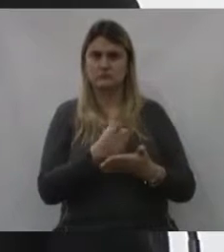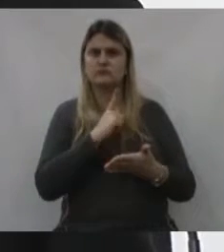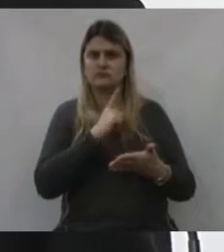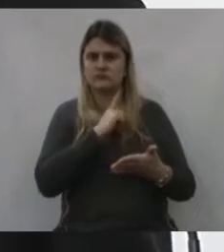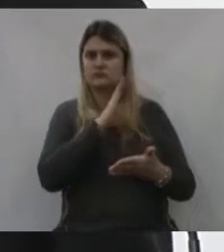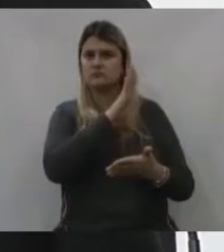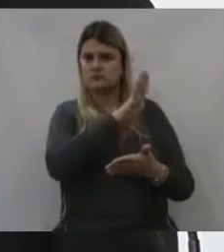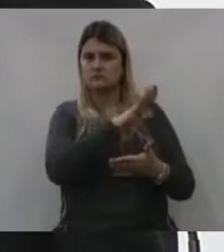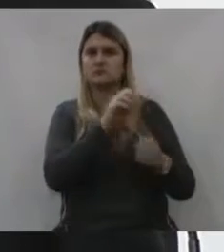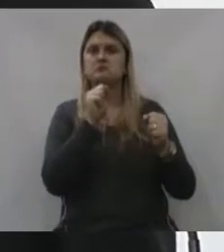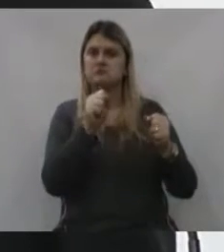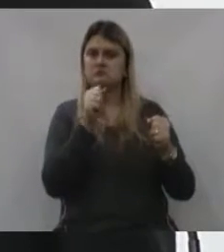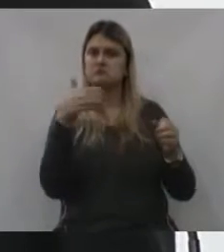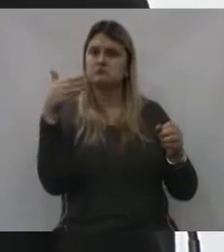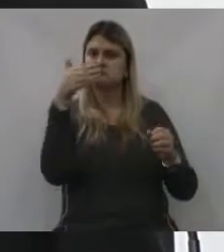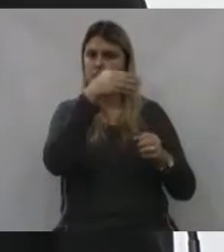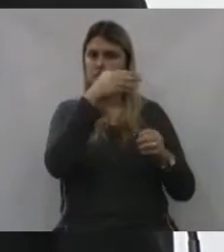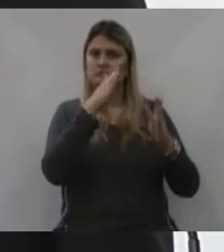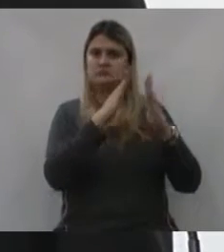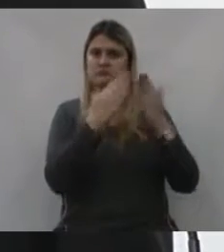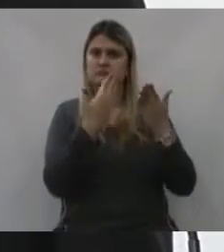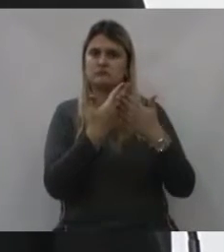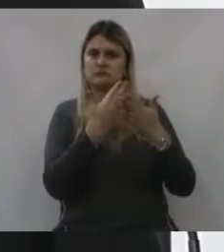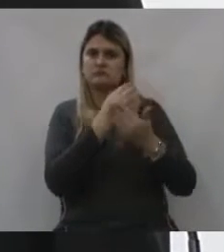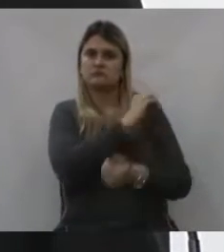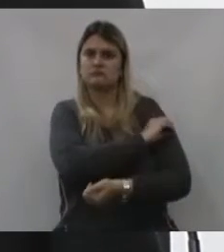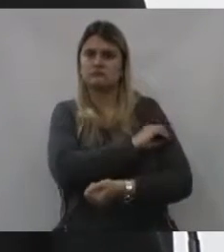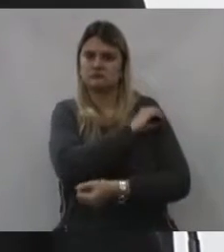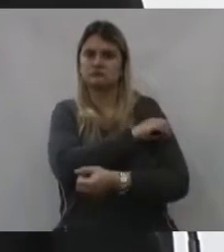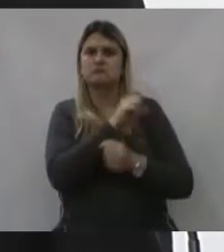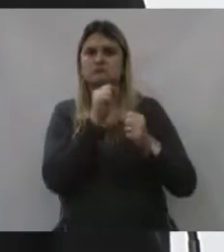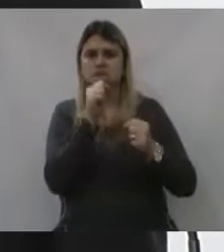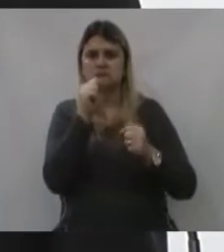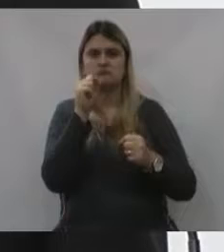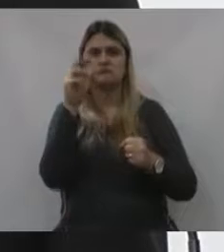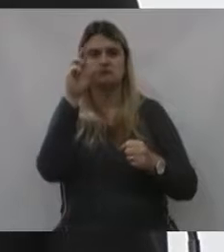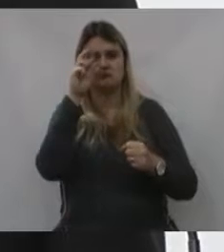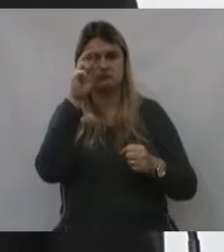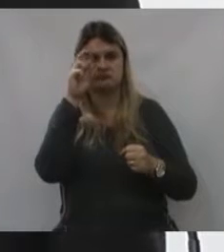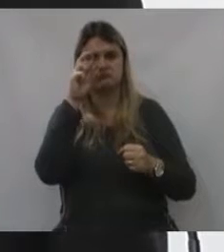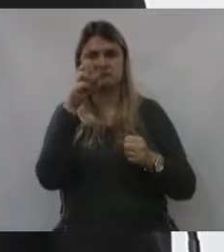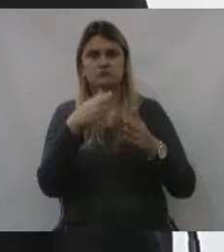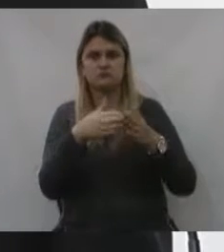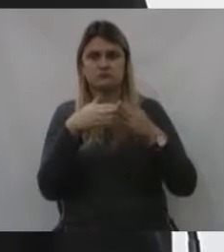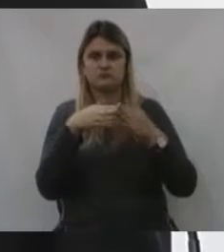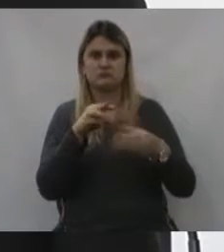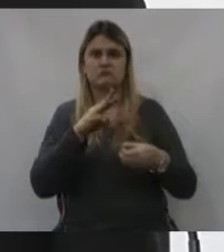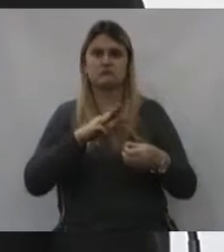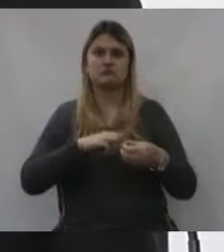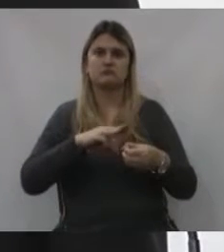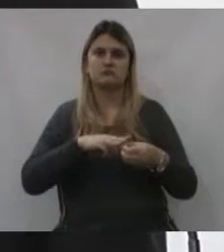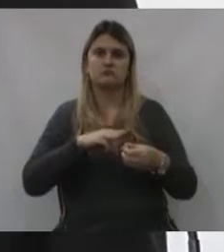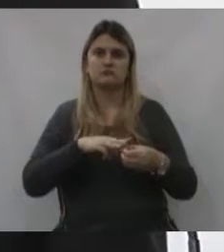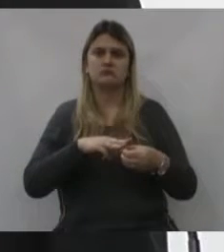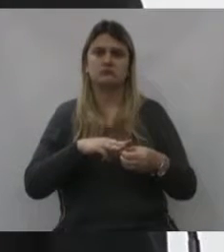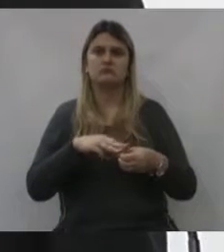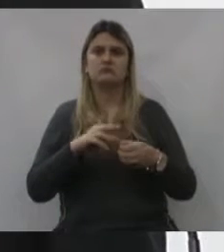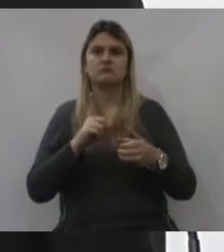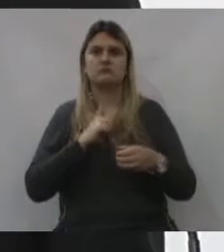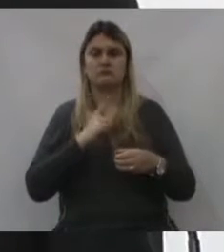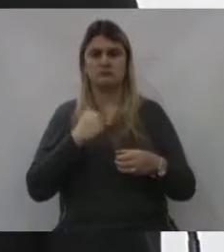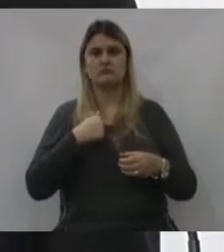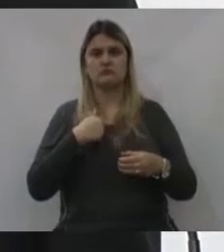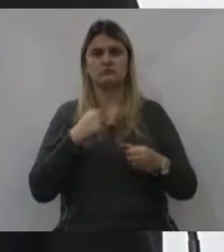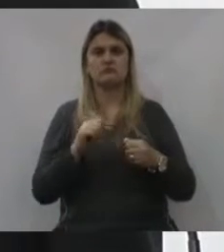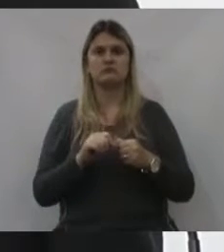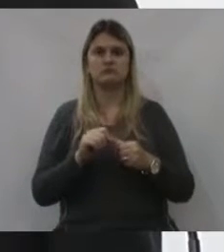itens que lá estão, que vocês podem ir até a escola oficina e checar ou pedir ao município, e